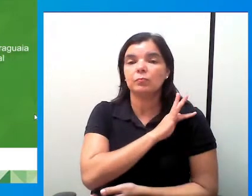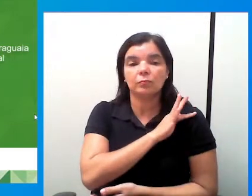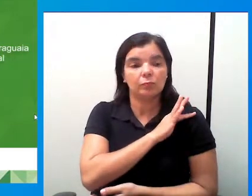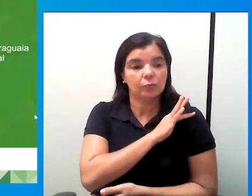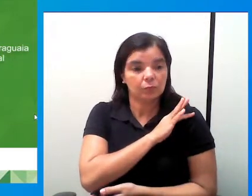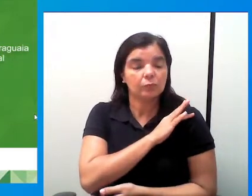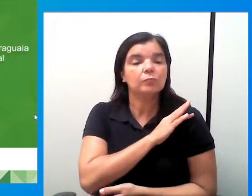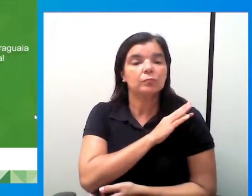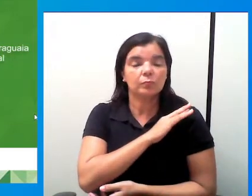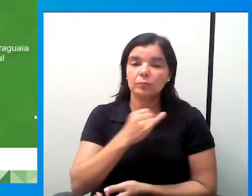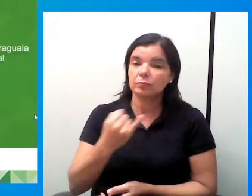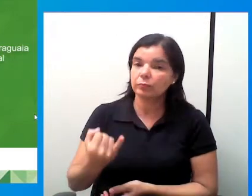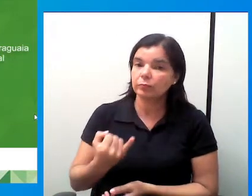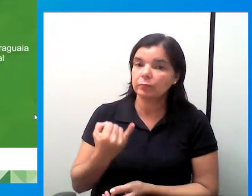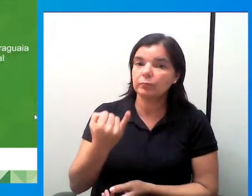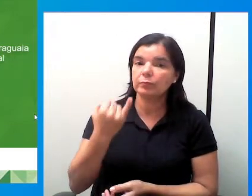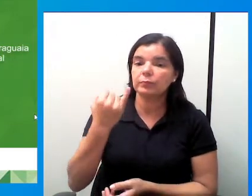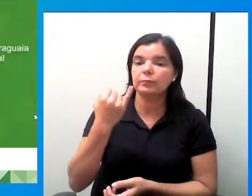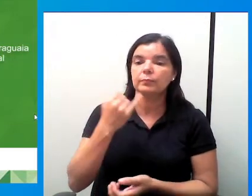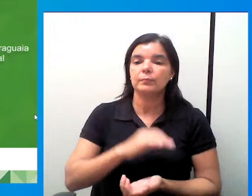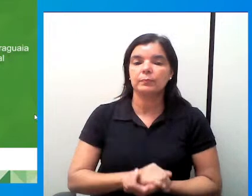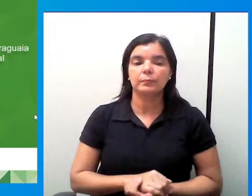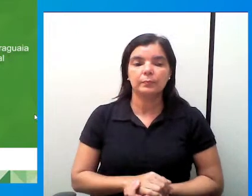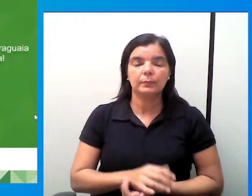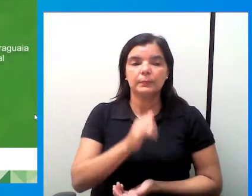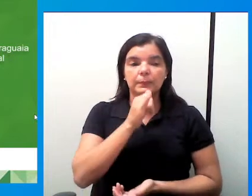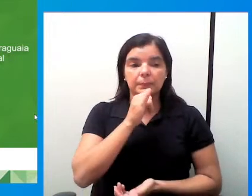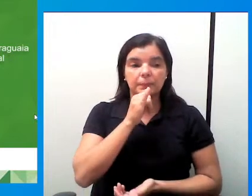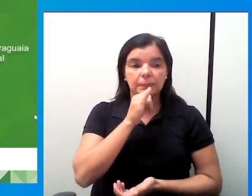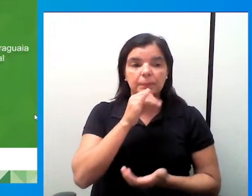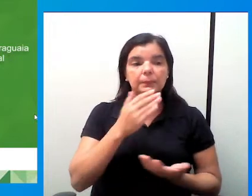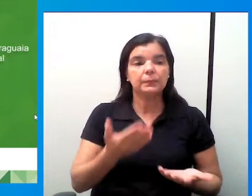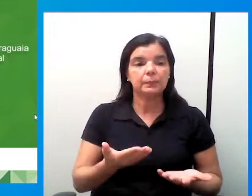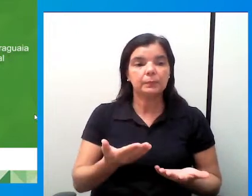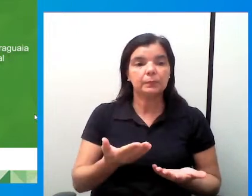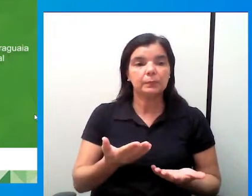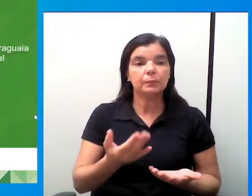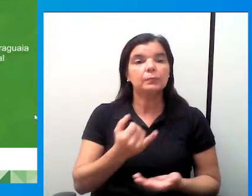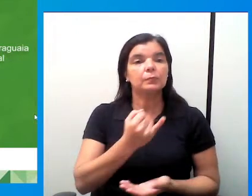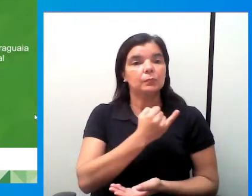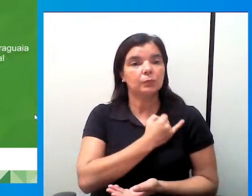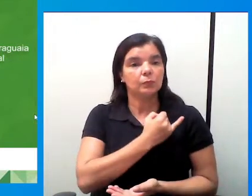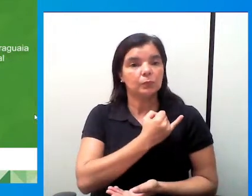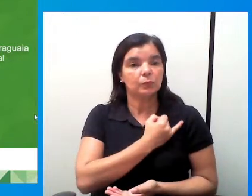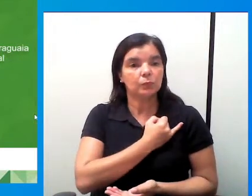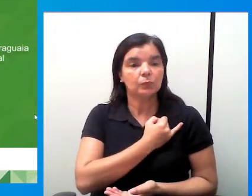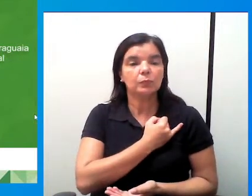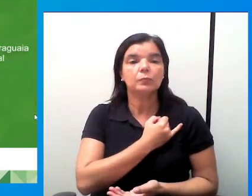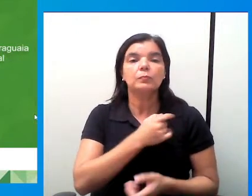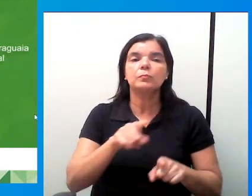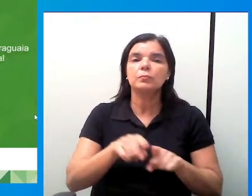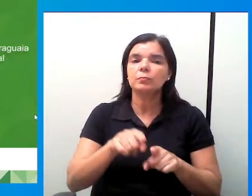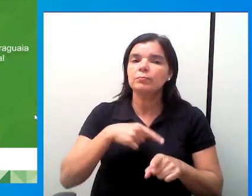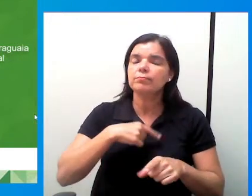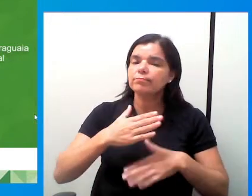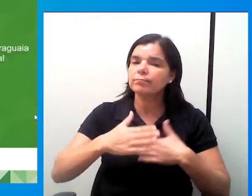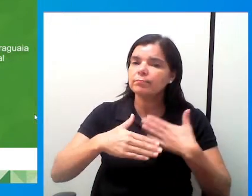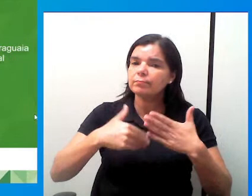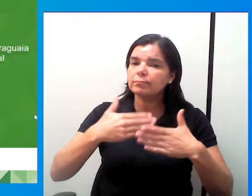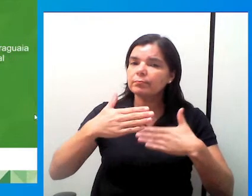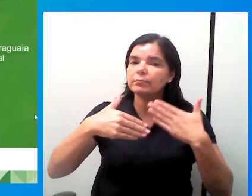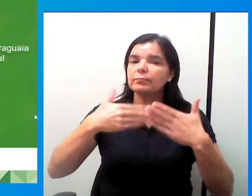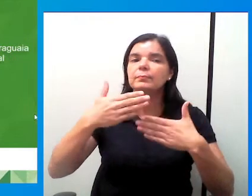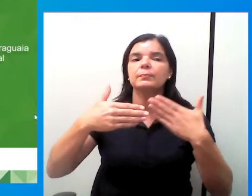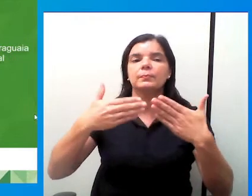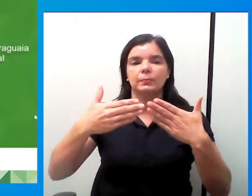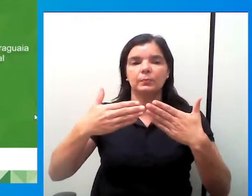desenvolvimento regional. E por incrível que pareça, o campus Brejo é um dos que mais desenvolve